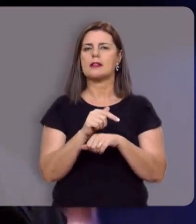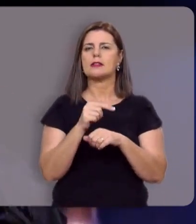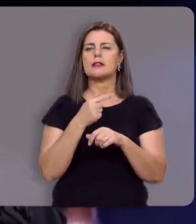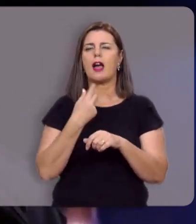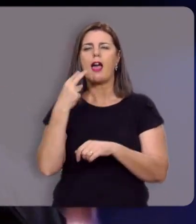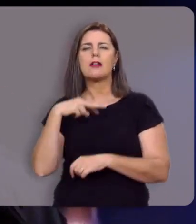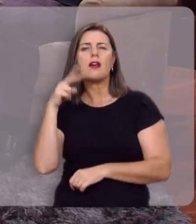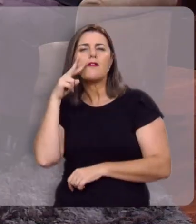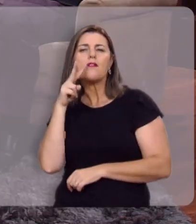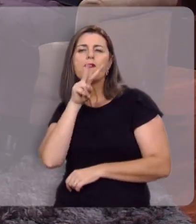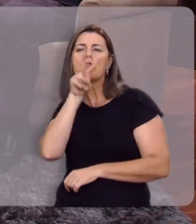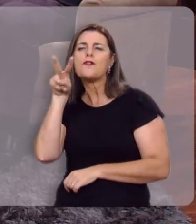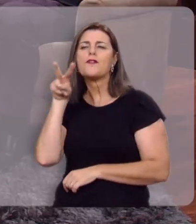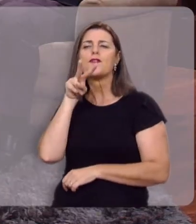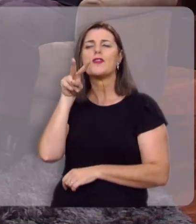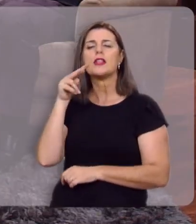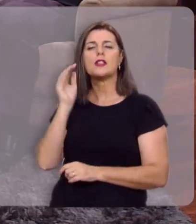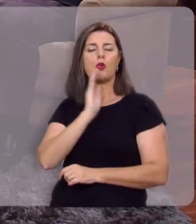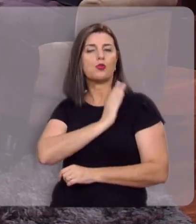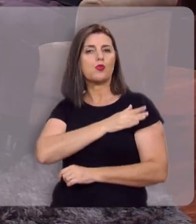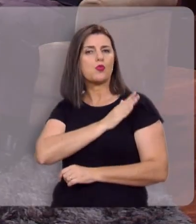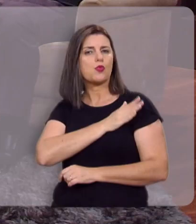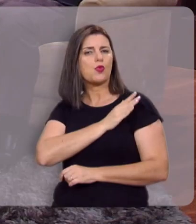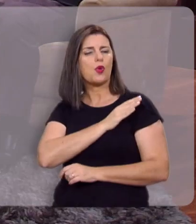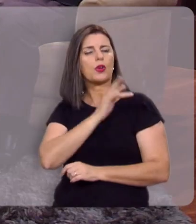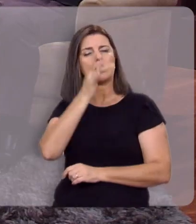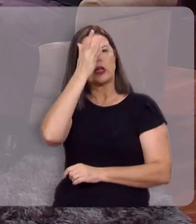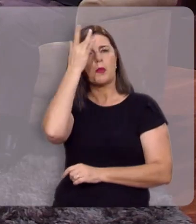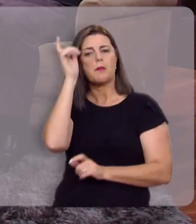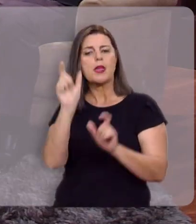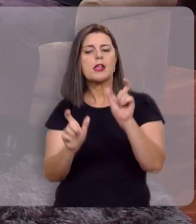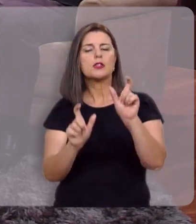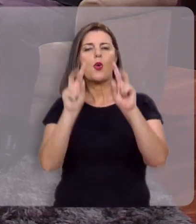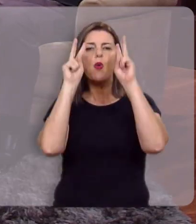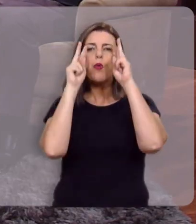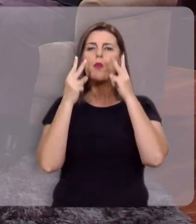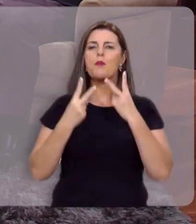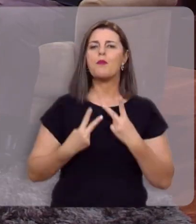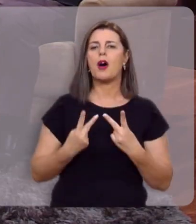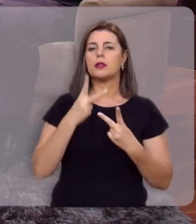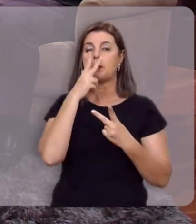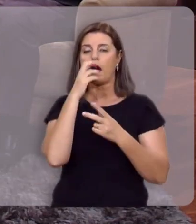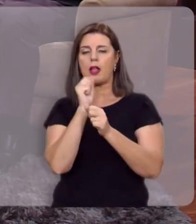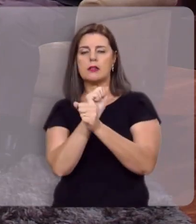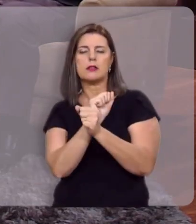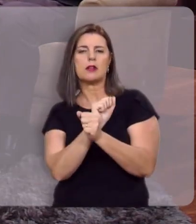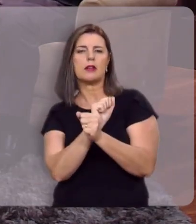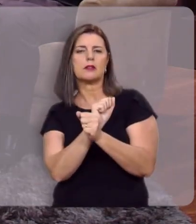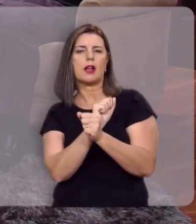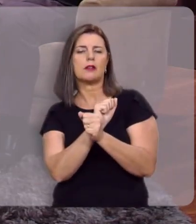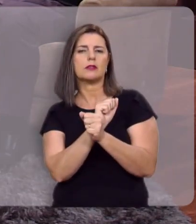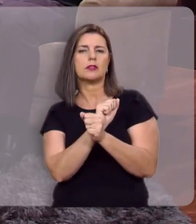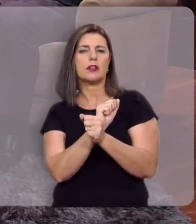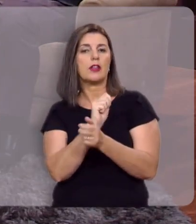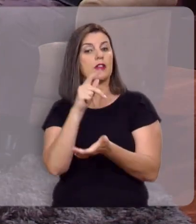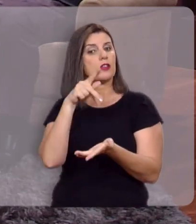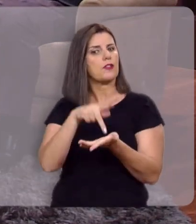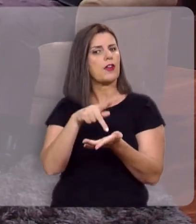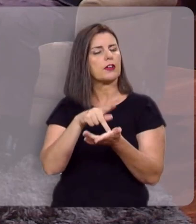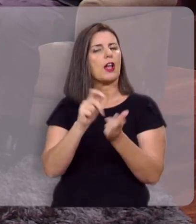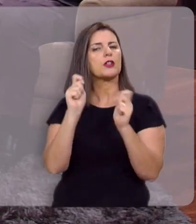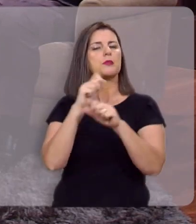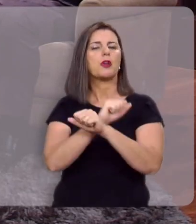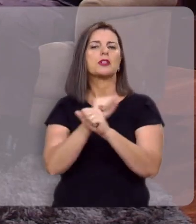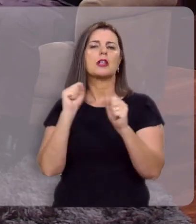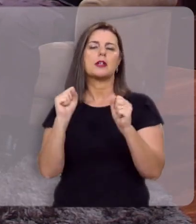essa perspectiva do coração do ser humano, muitas vezes escravizado, e daquilo que de fato